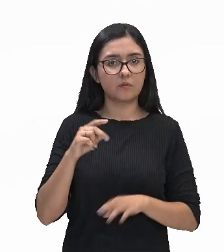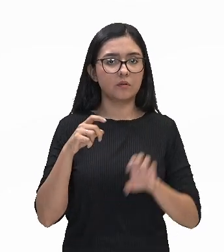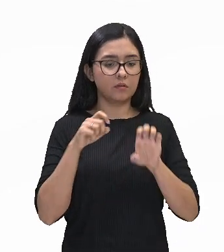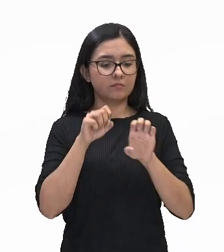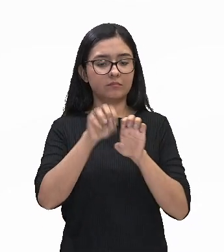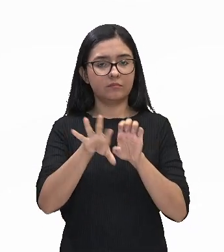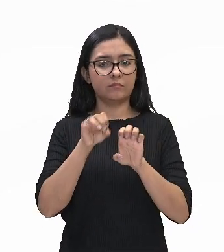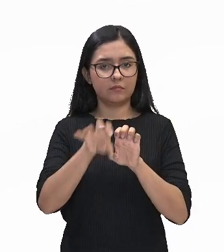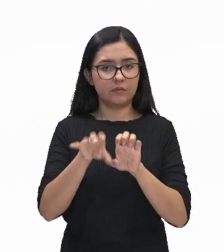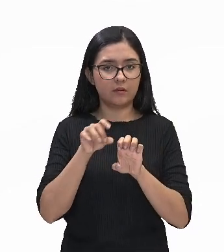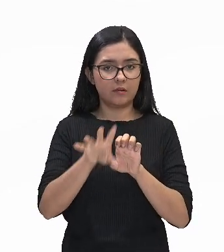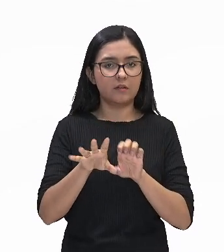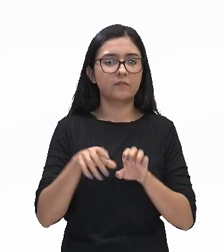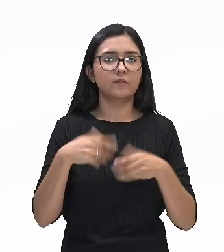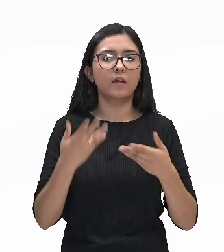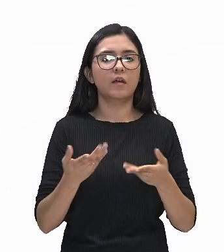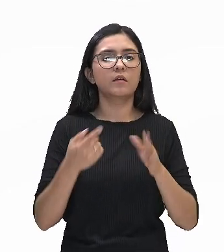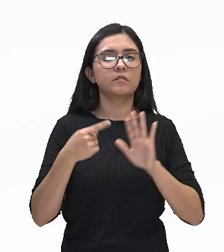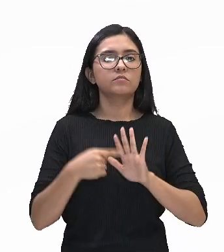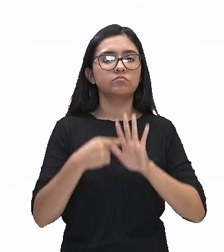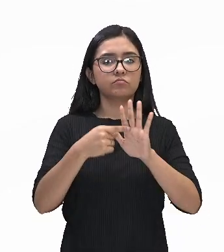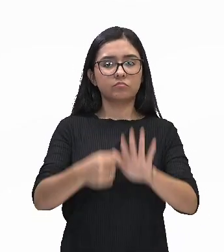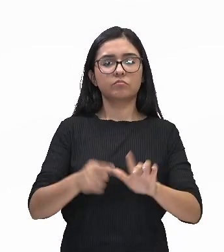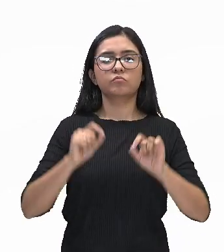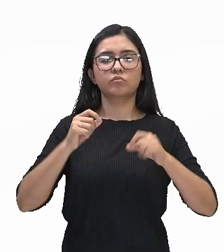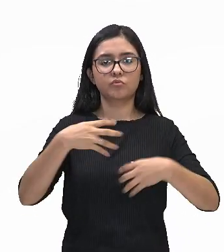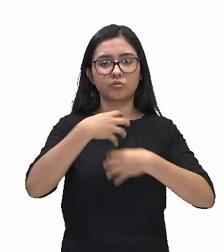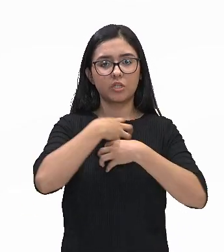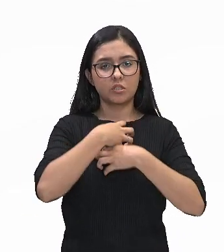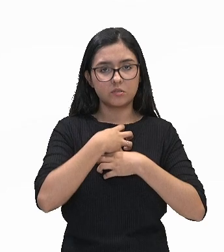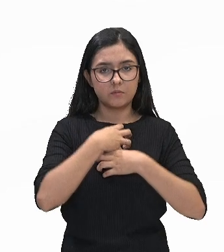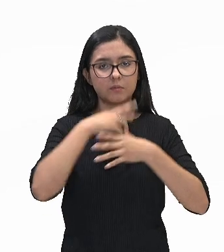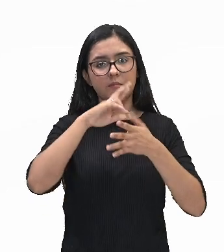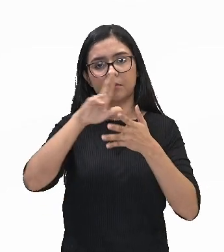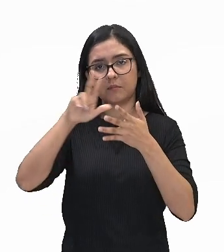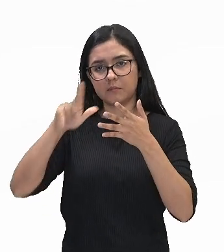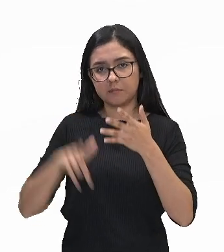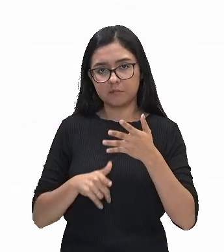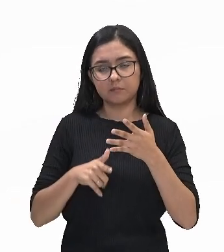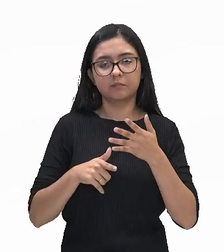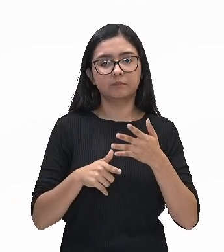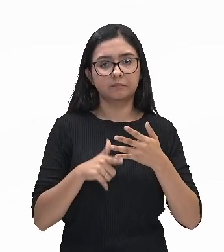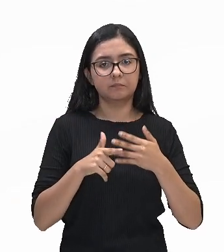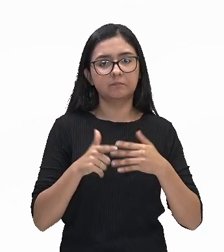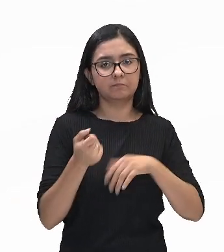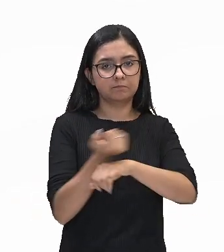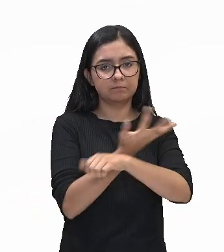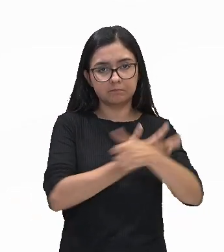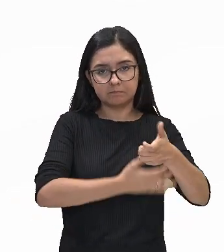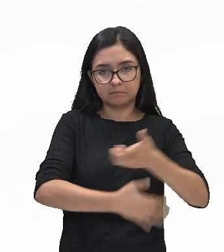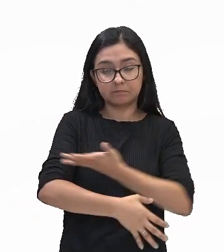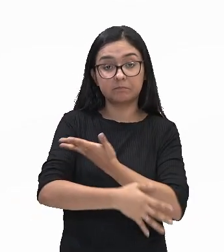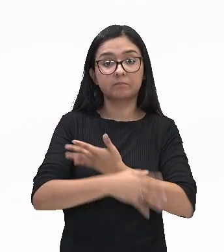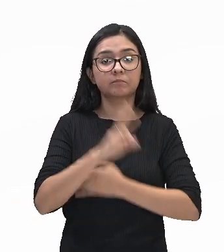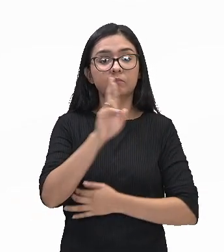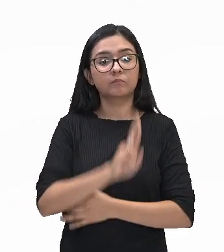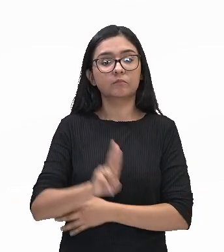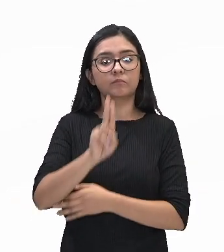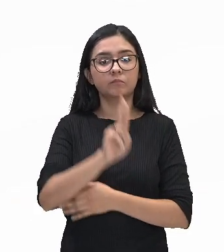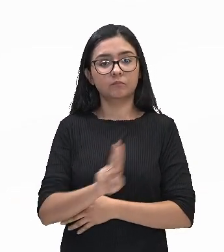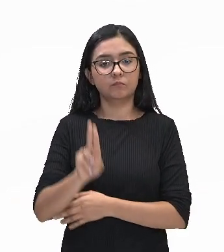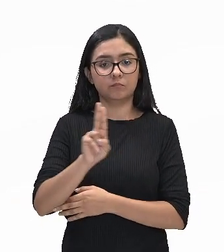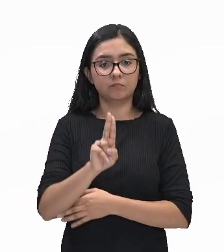esses sentimentos, as suas necessidades. Então, o uso da função